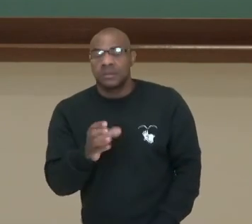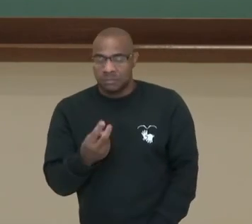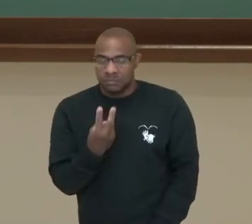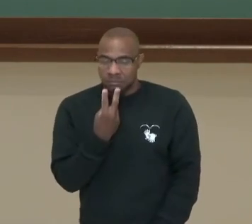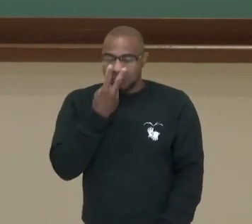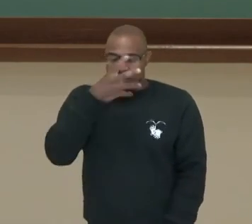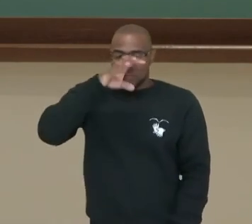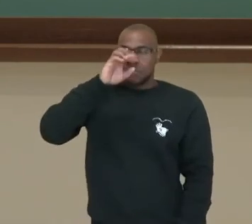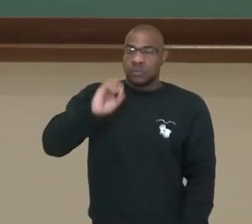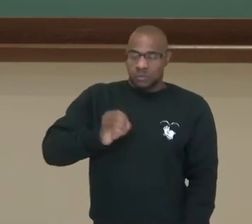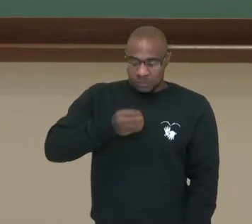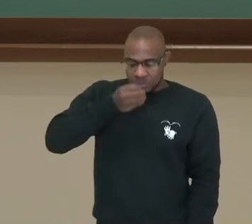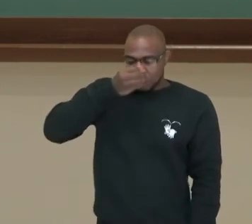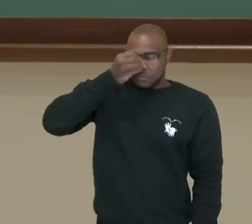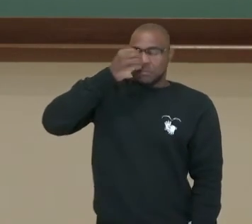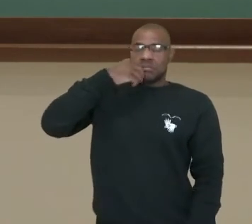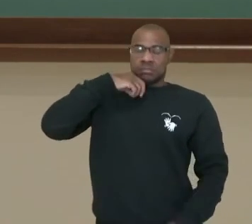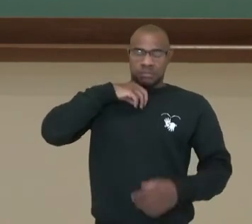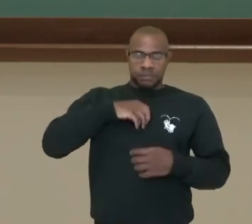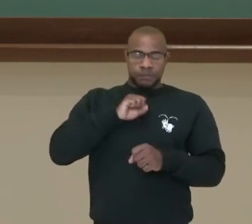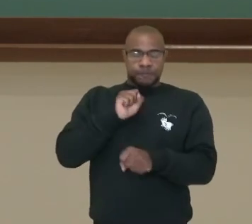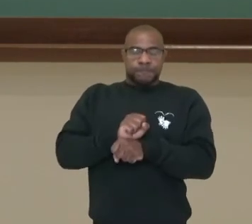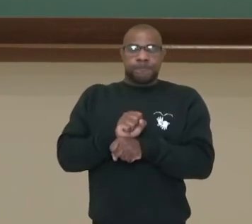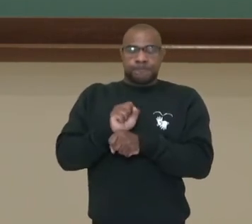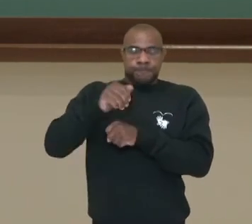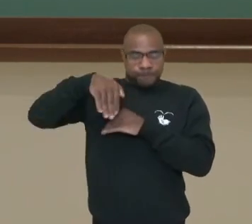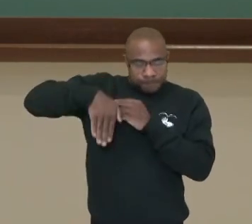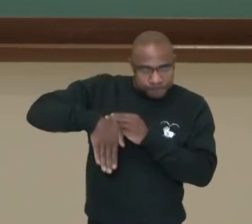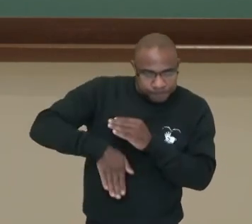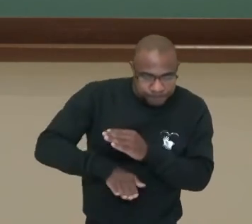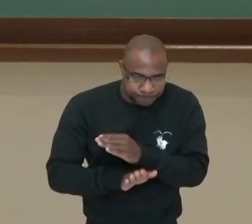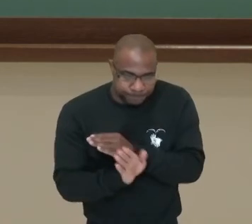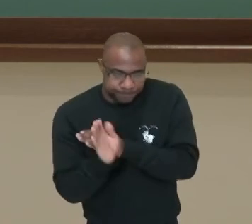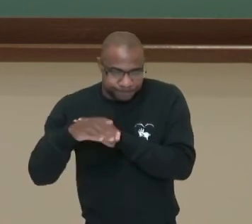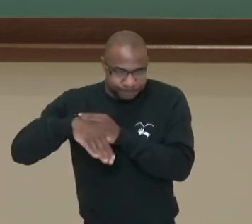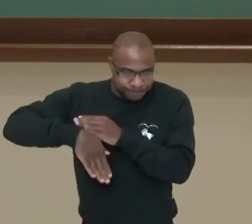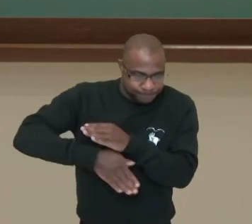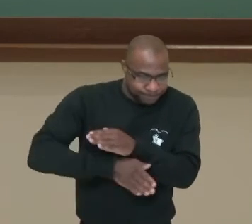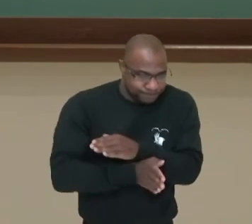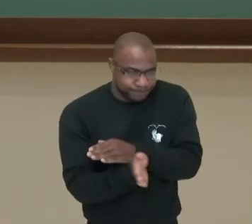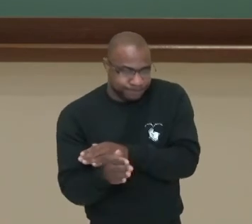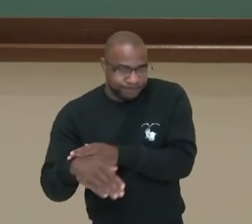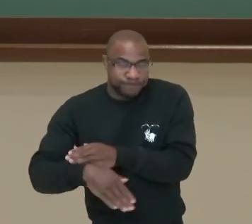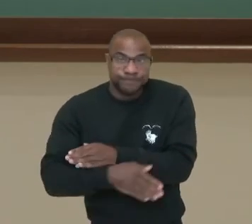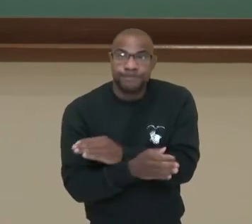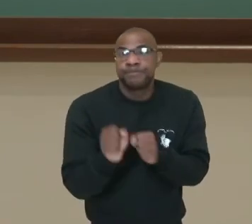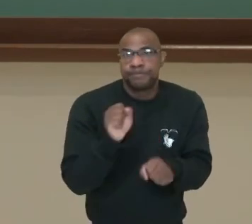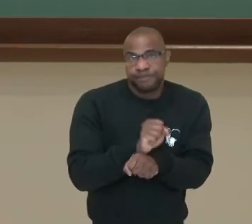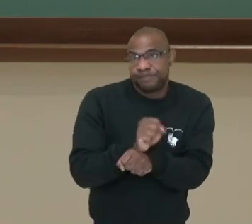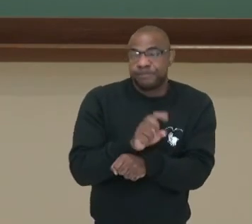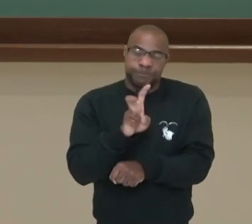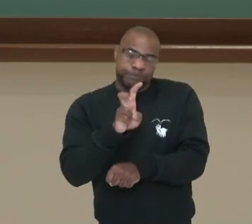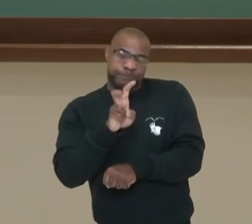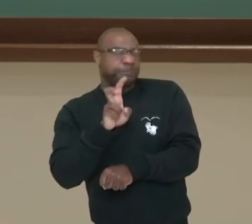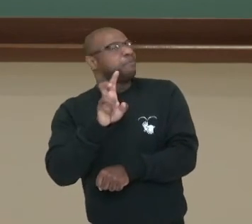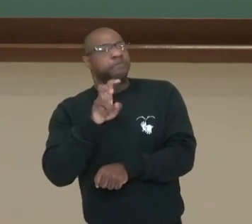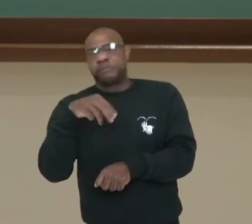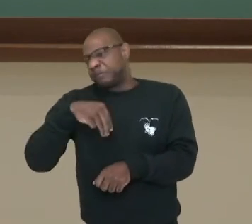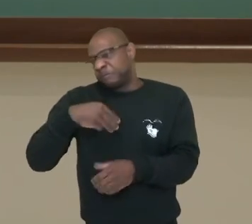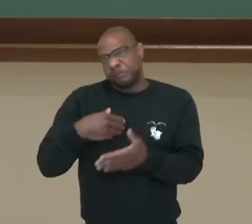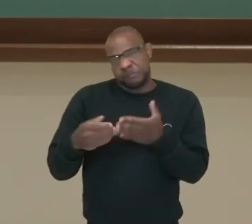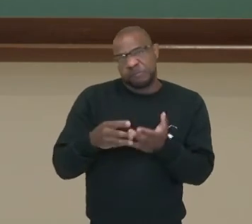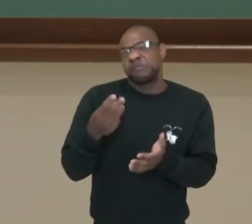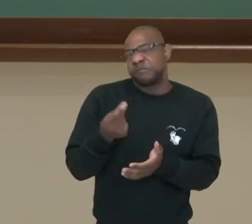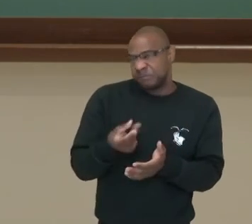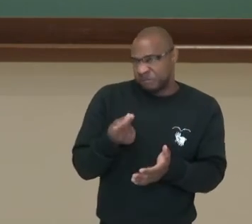manter assim por mais tempo, além de redirecionar esse sangue rico em oxigênio para as áreas principais. É por isso que esses animais aguentam ficar mais